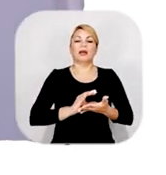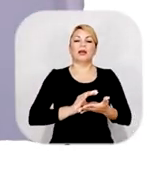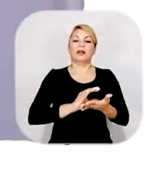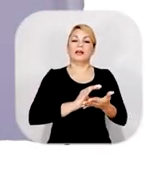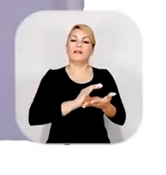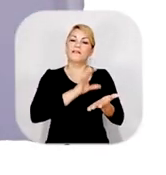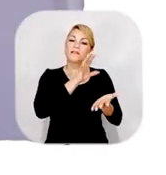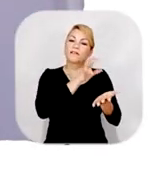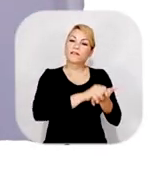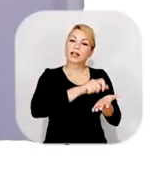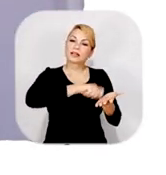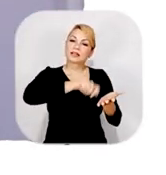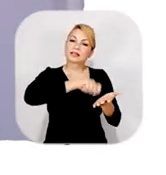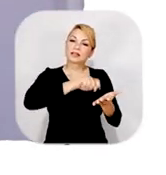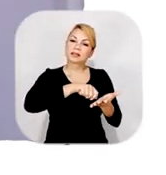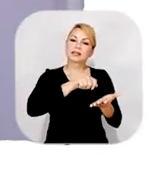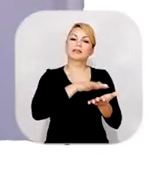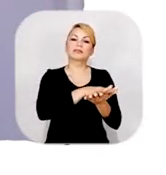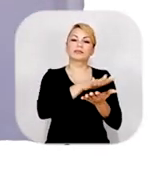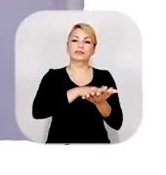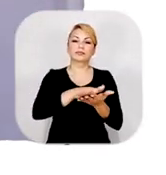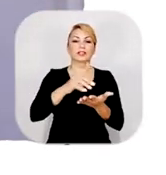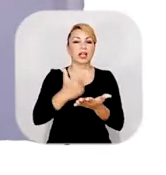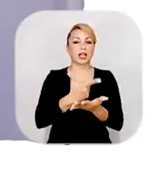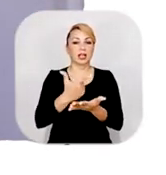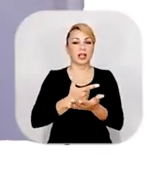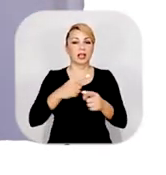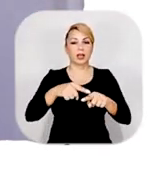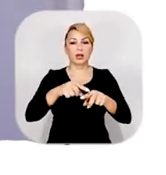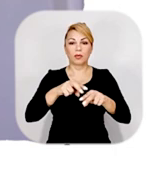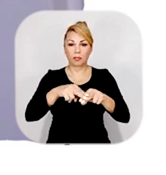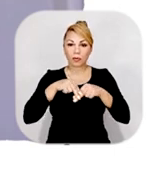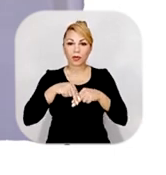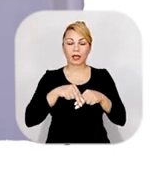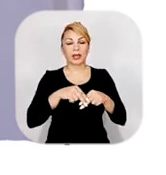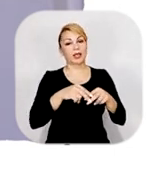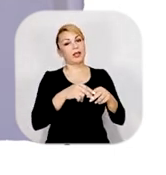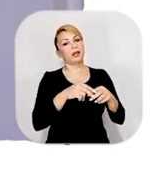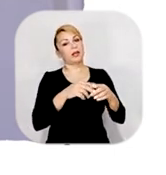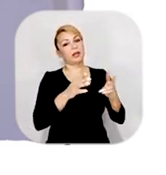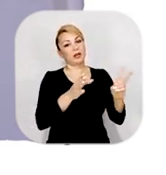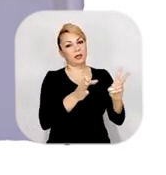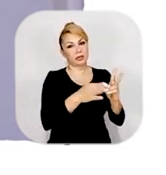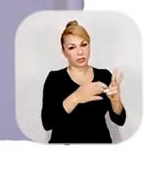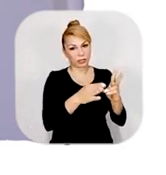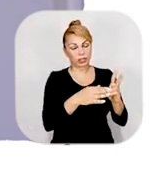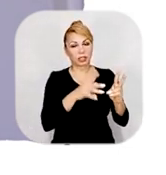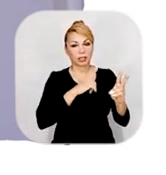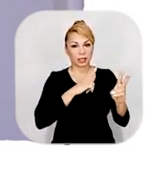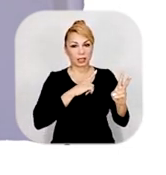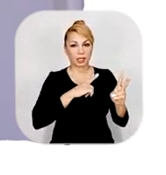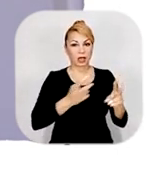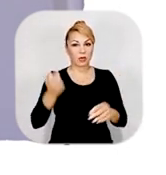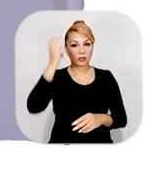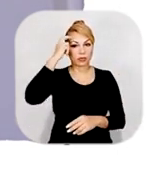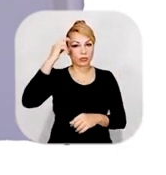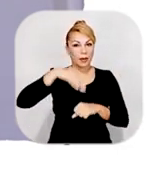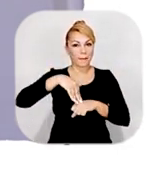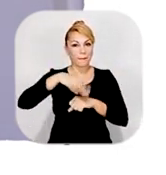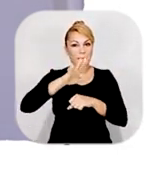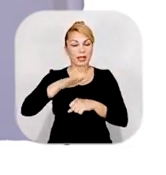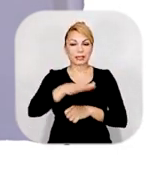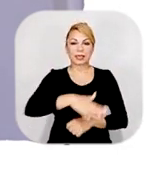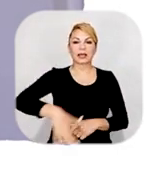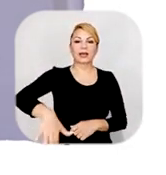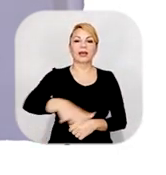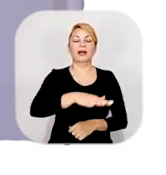mesmo para mim, era uma questão importante, porque os indígenas têm uma cultura mais oral que realmente